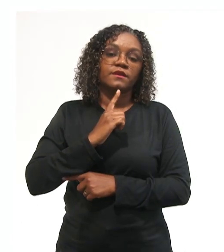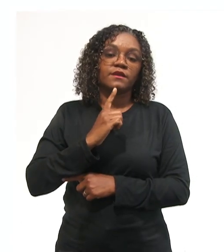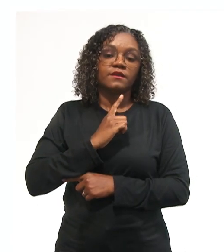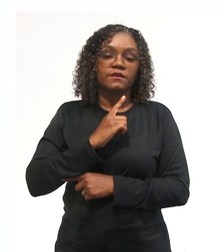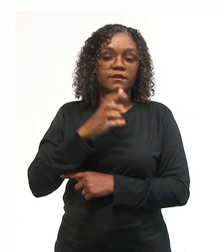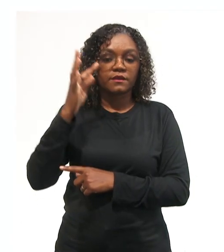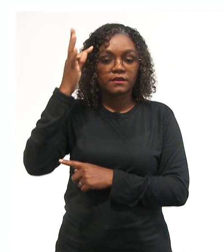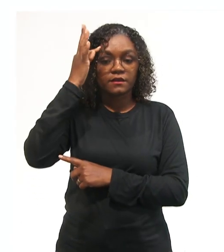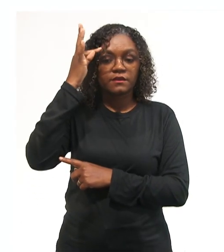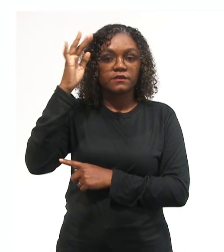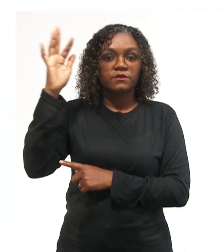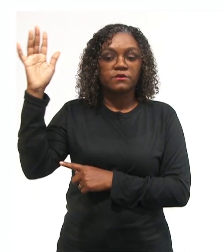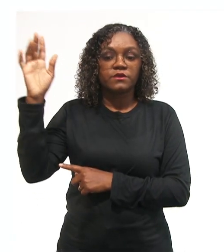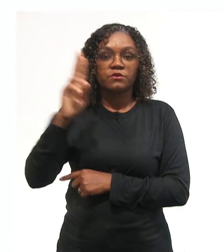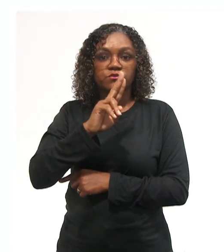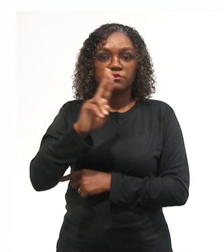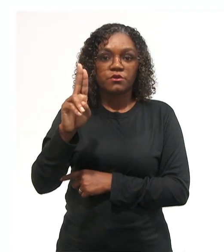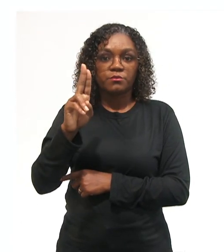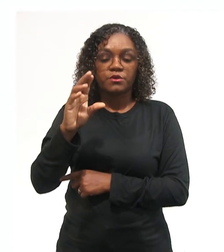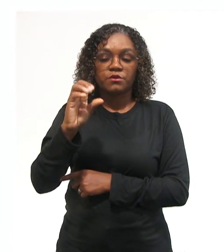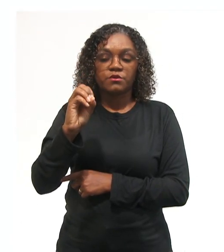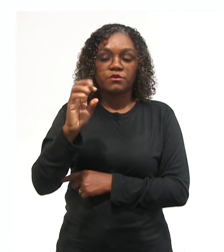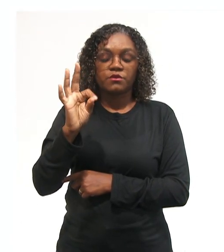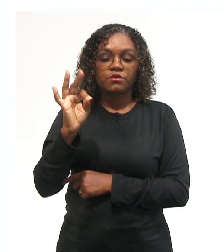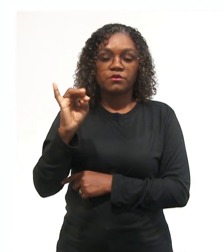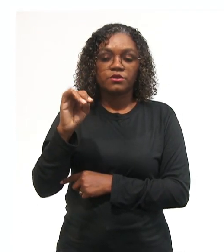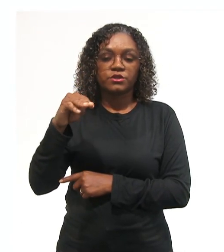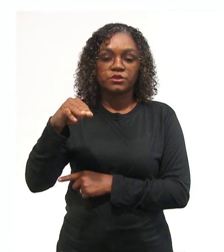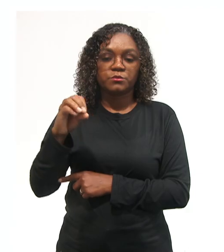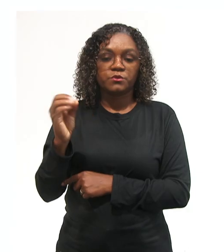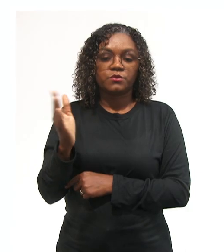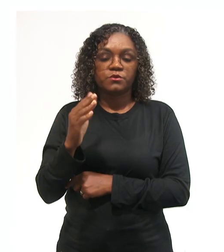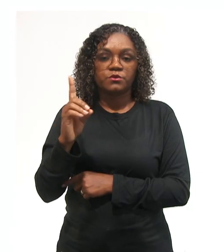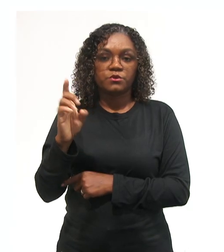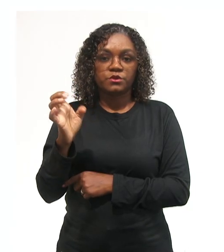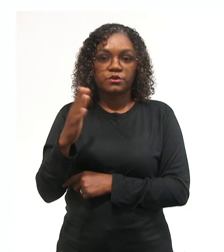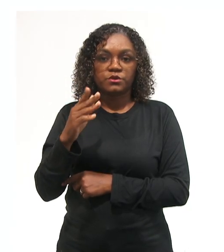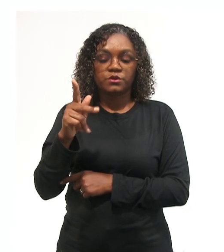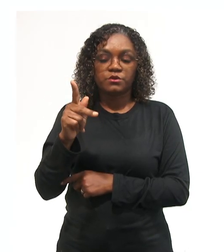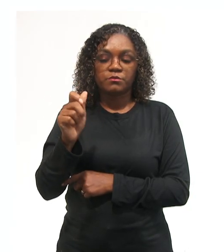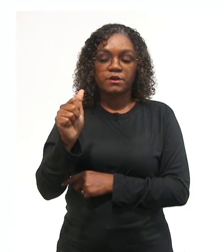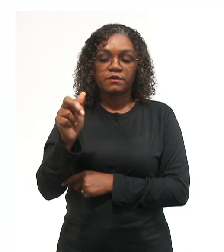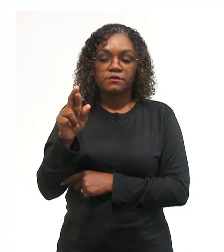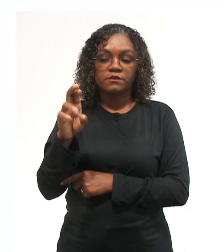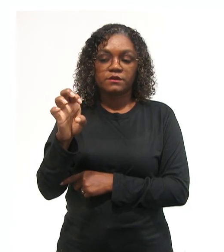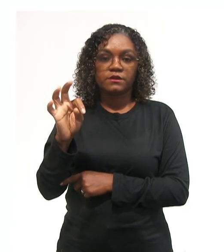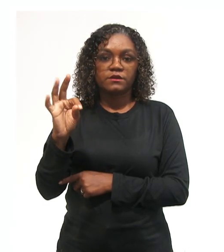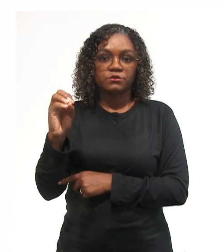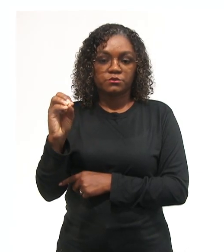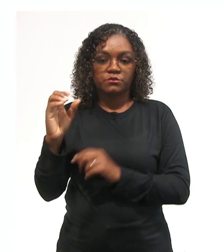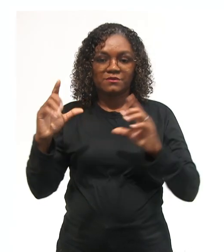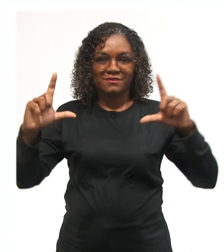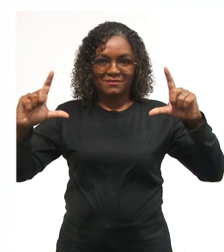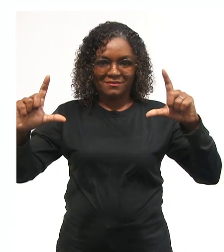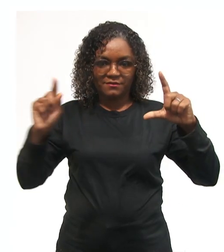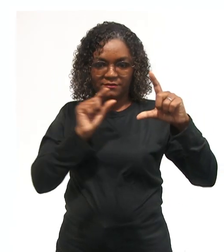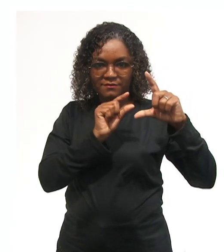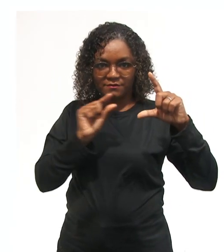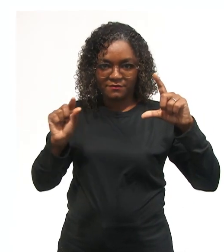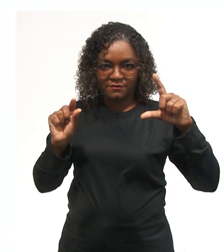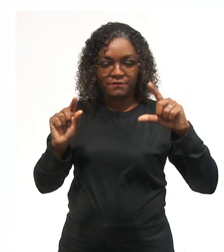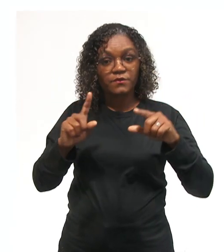Pareto, que afirma que uma pessoa, para melhorar a sua posição, ela